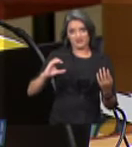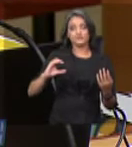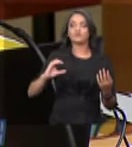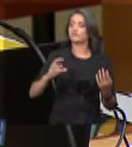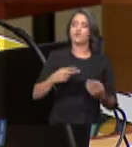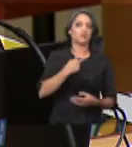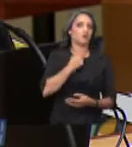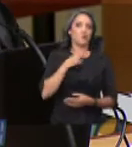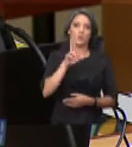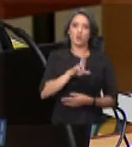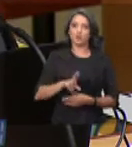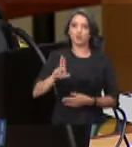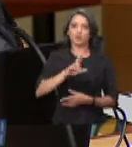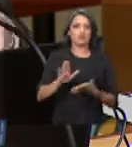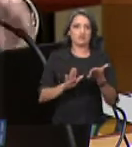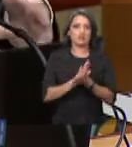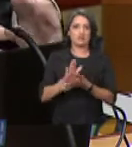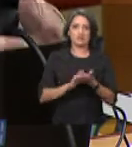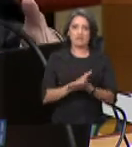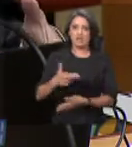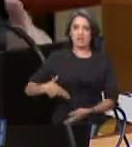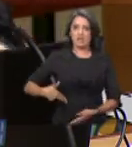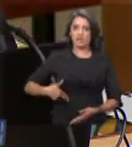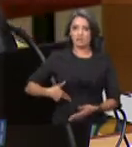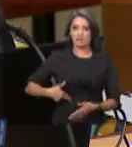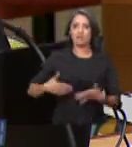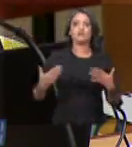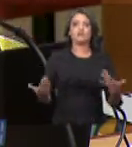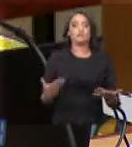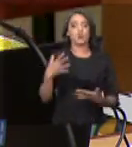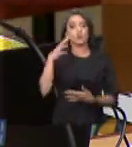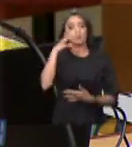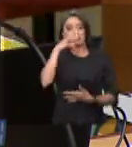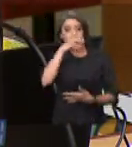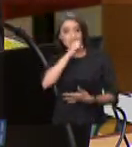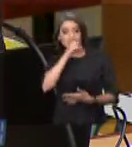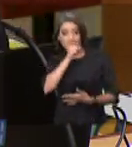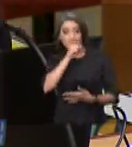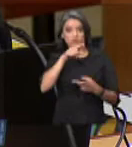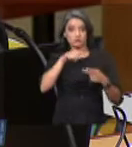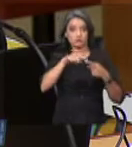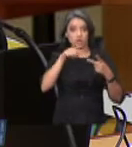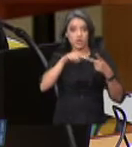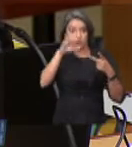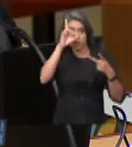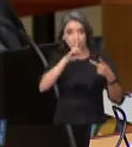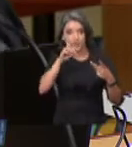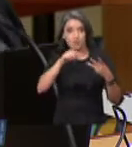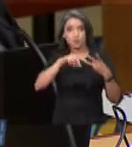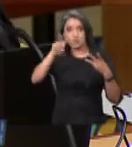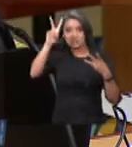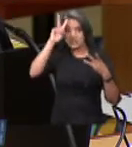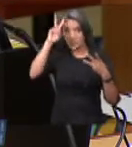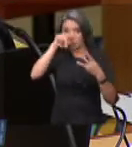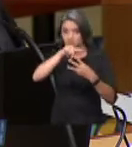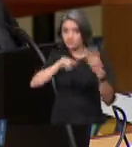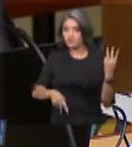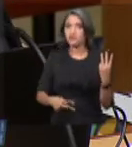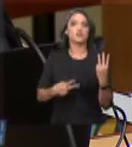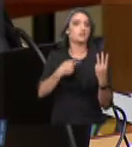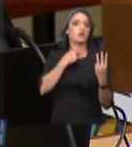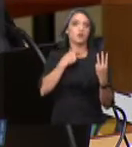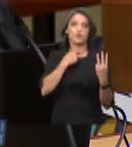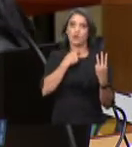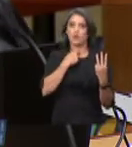os famosos no dia da eleição no dia anterior e no dia posterior estão suspensas